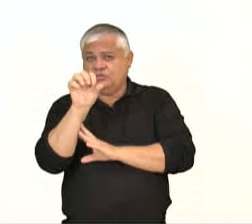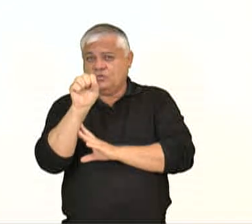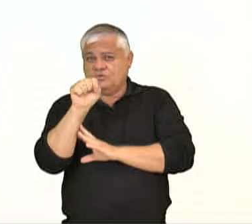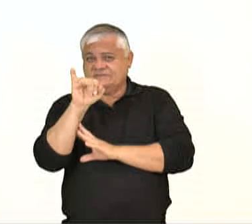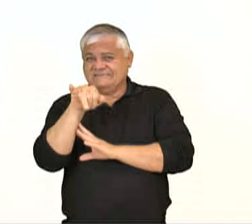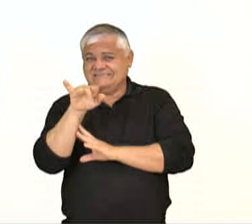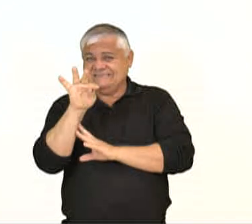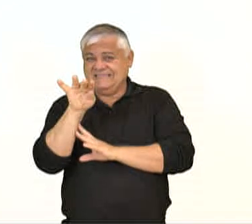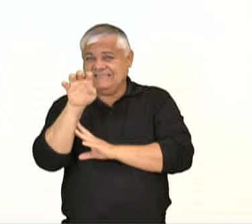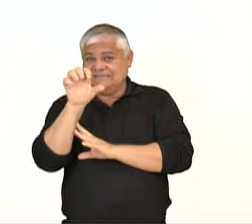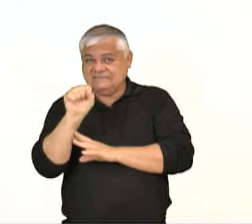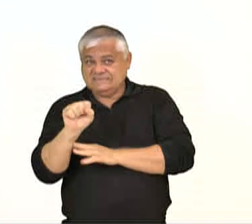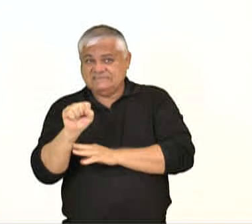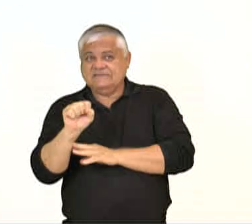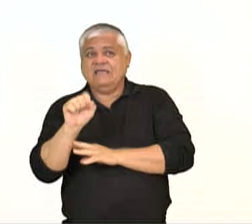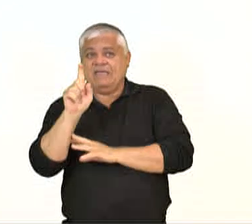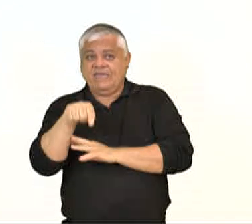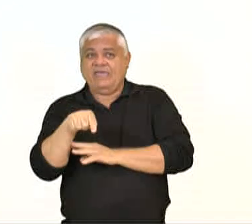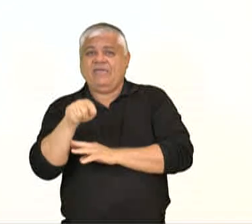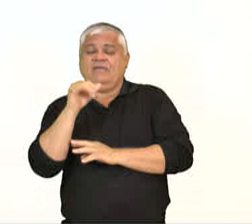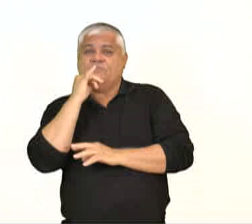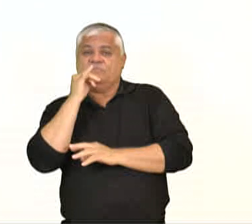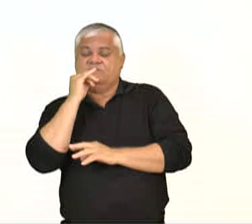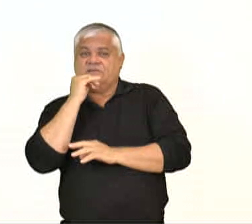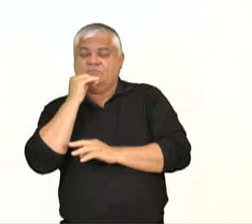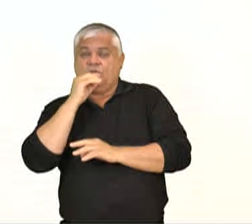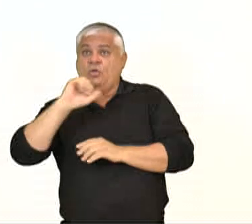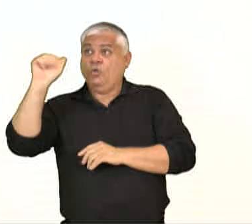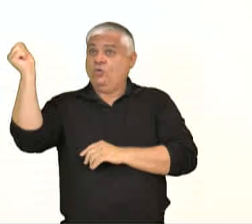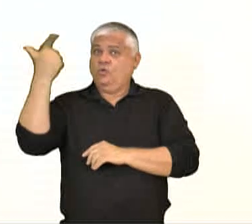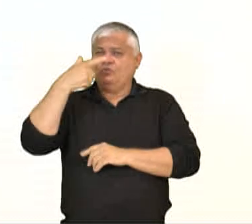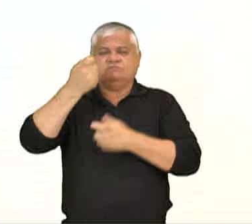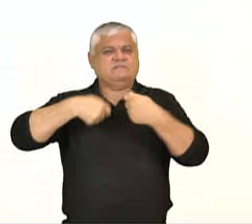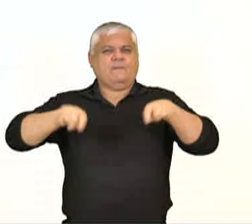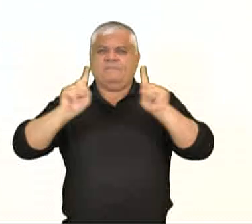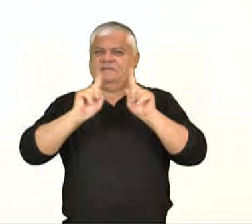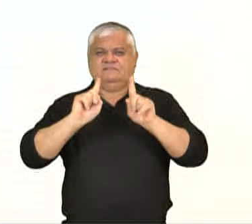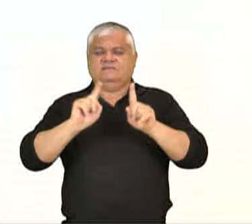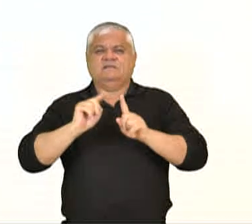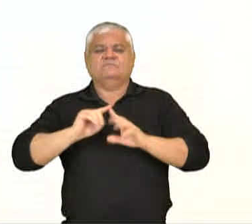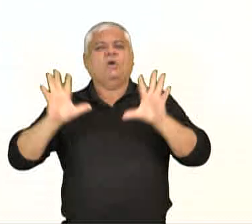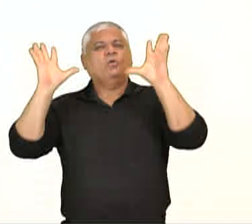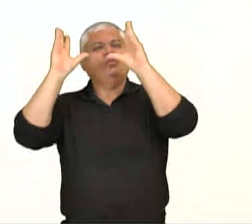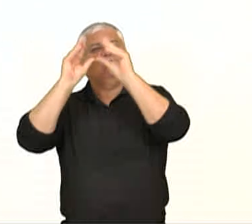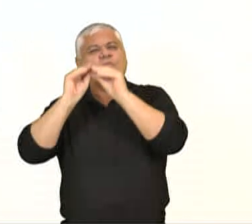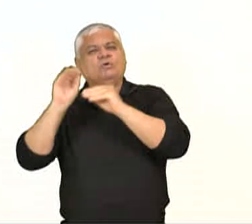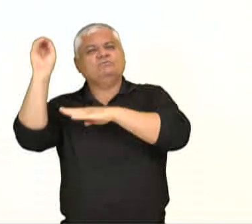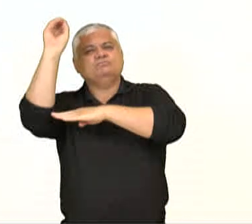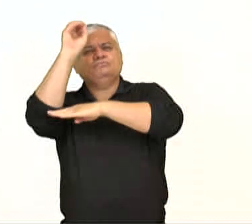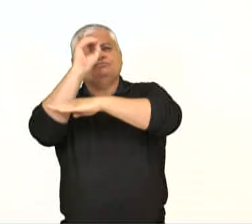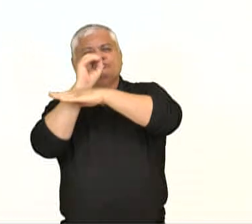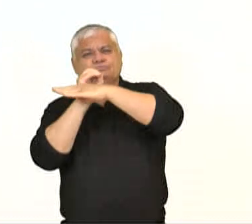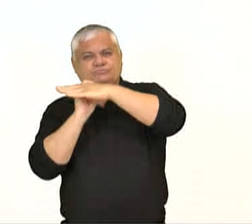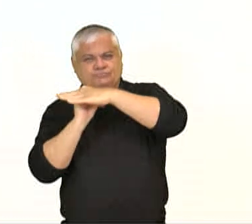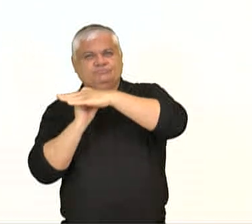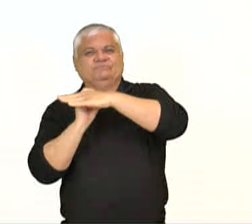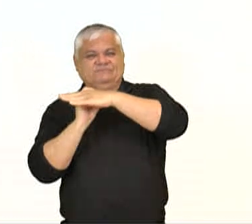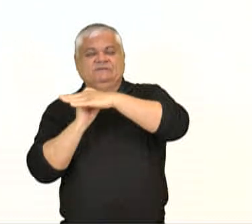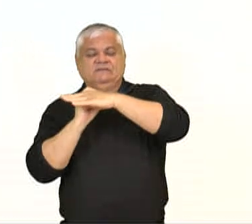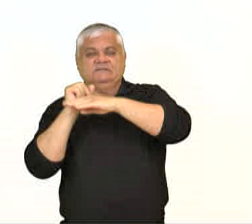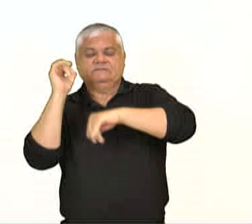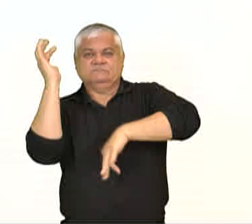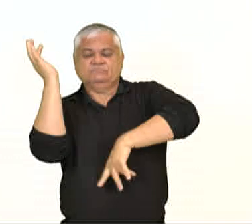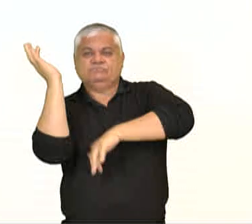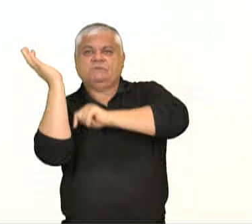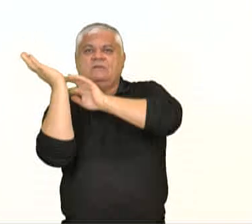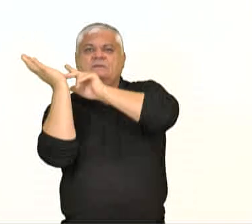Na situação descrita, não há luz, apenas quando ocorre a